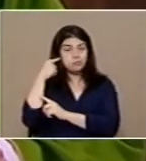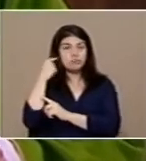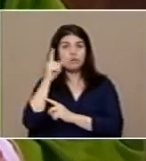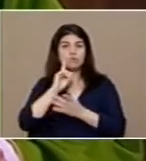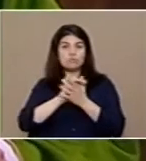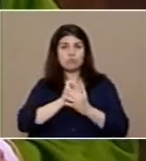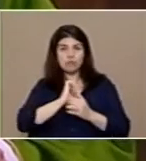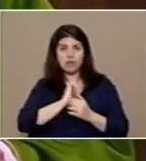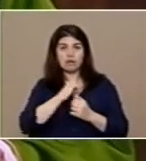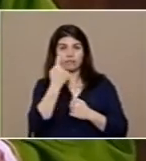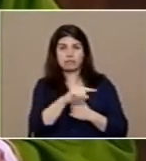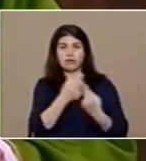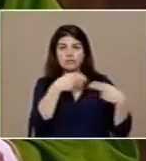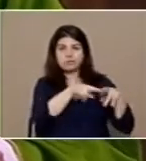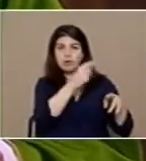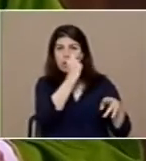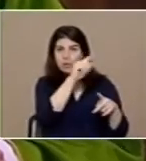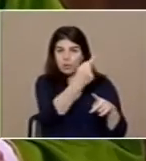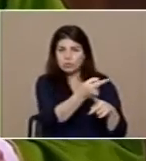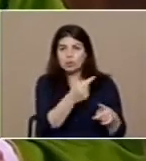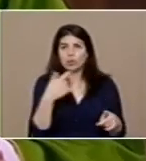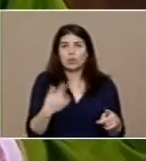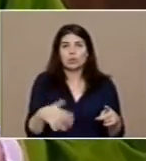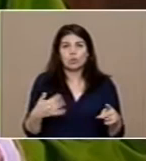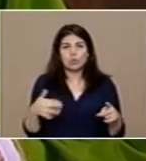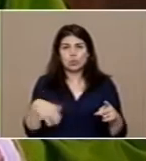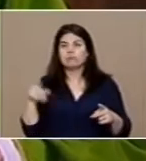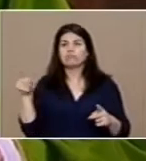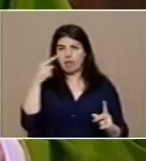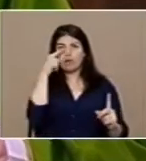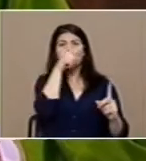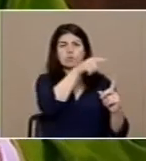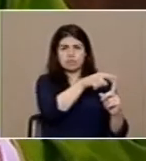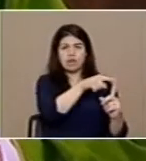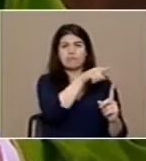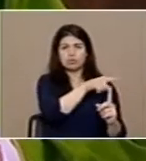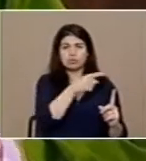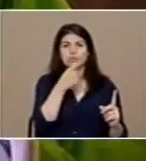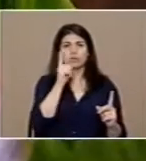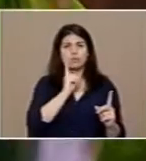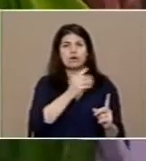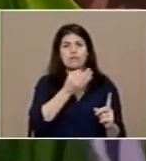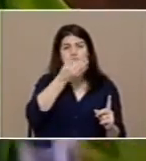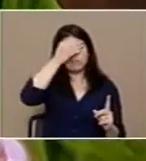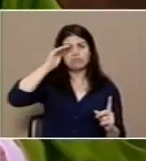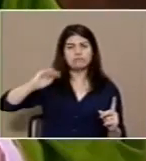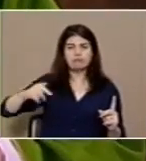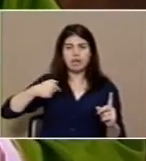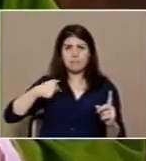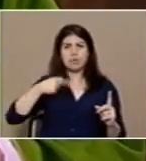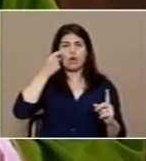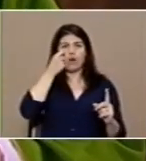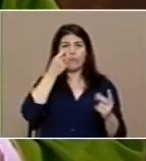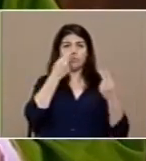com outro homem então aí acusava legitimamente de adultério e ela podia ser lapidada morta